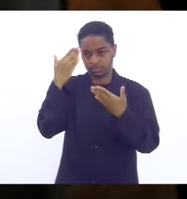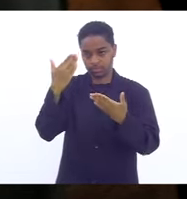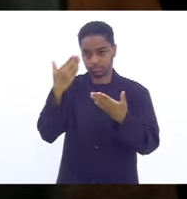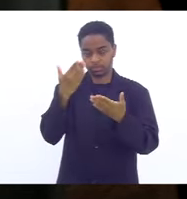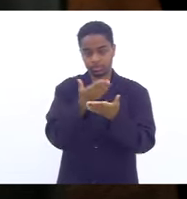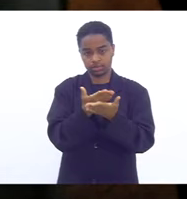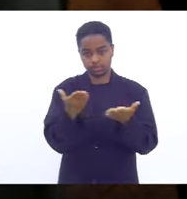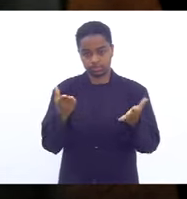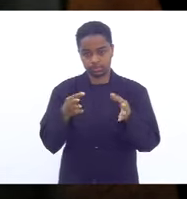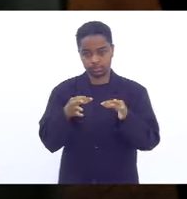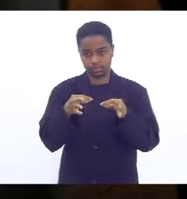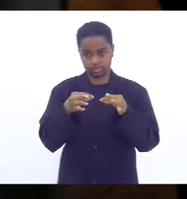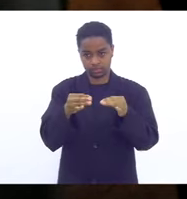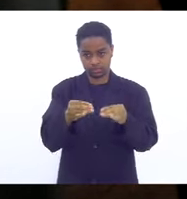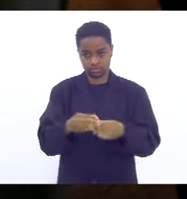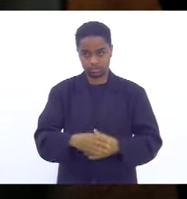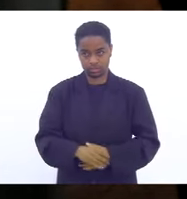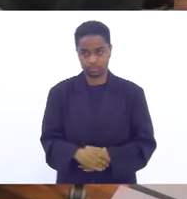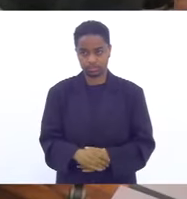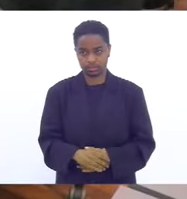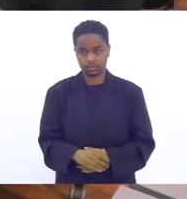a todos.